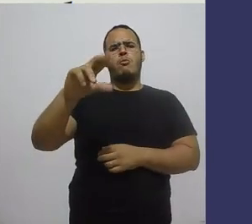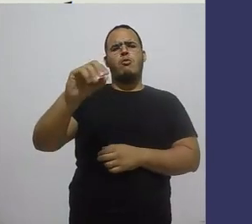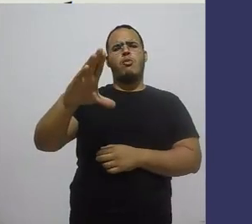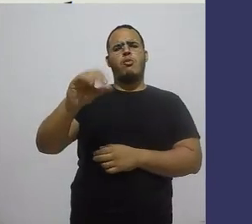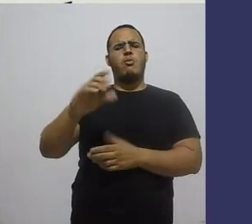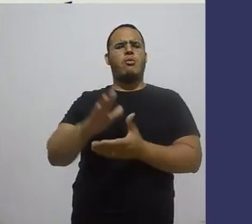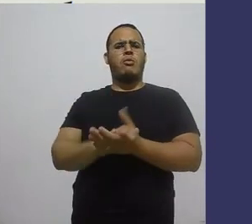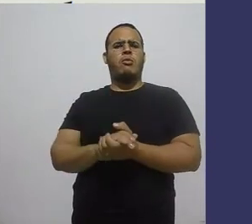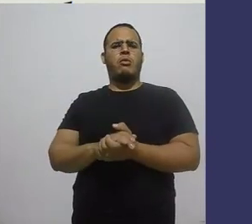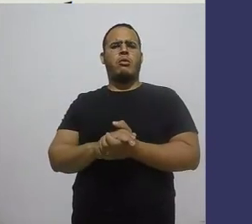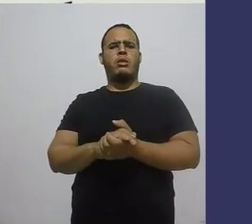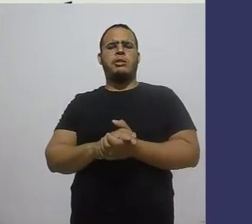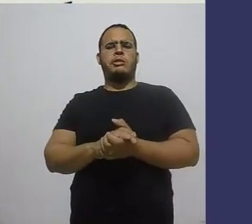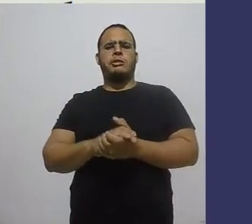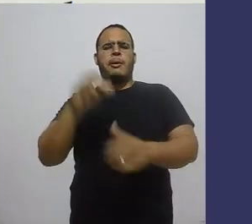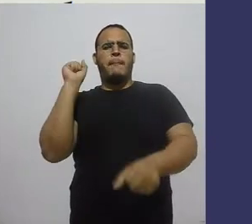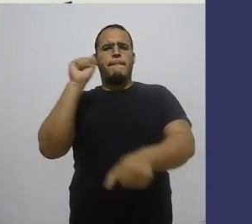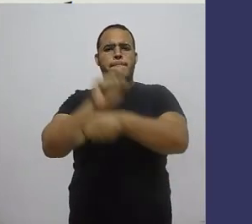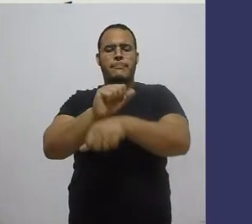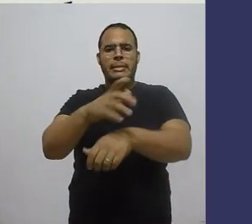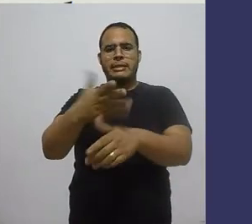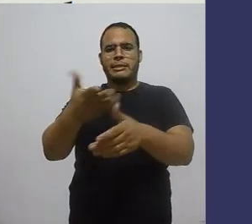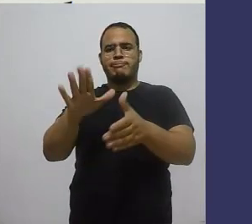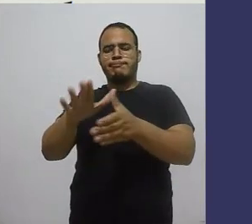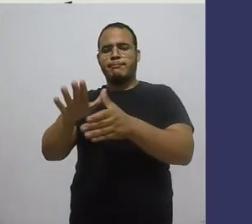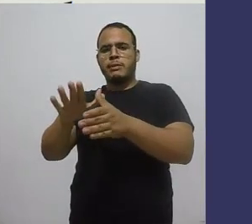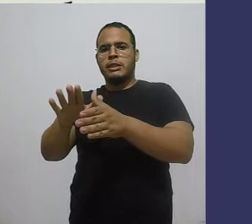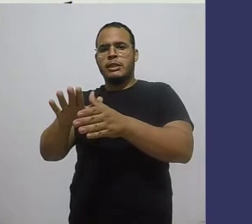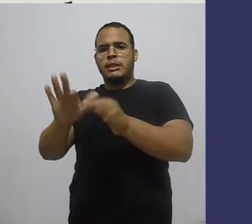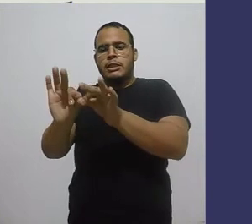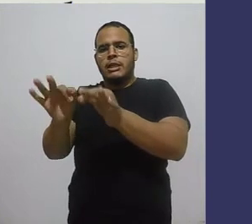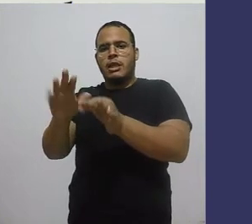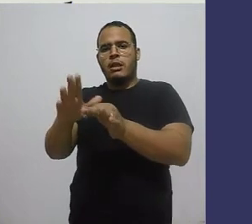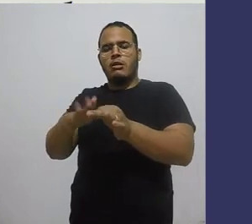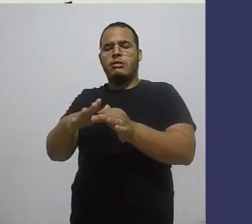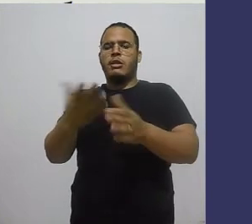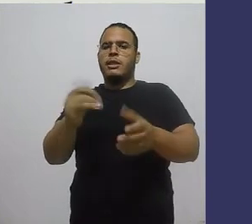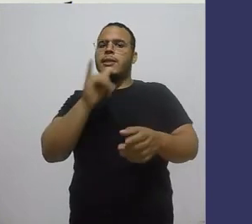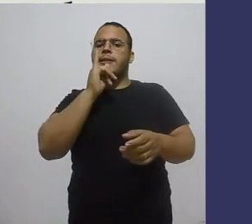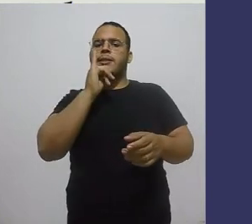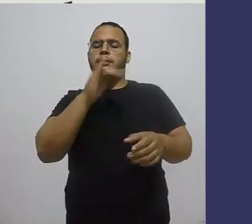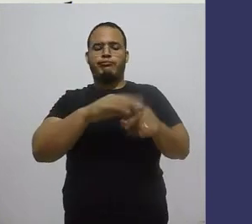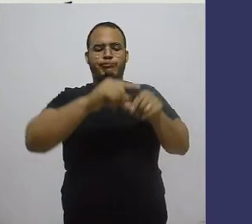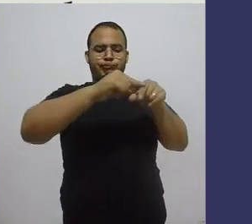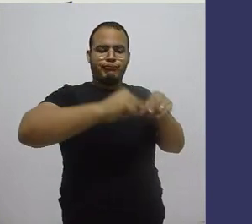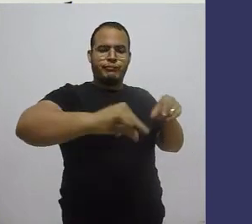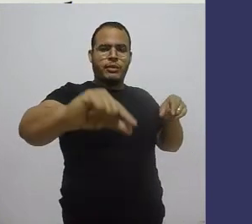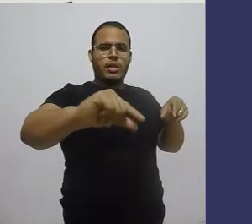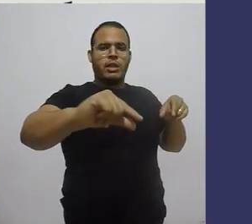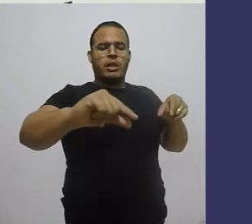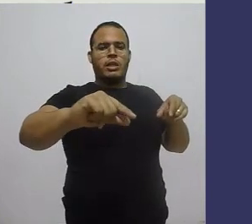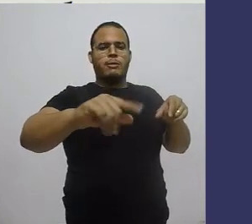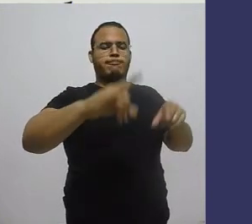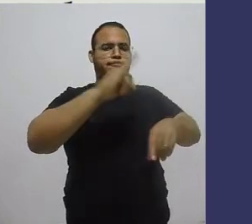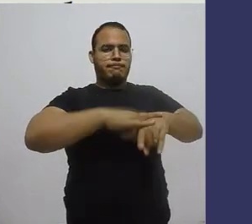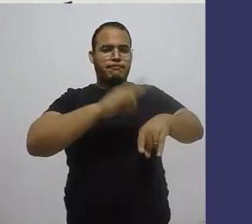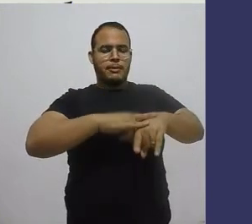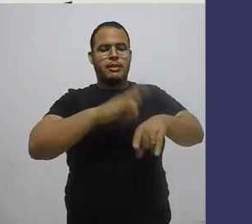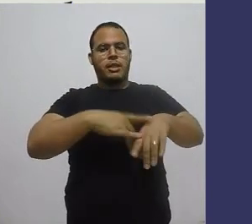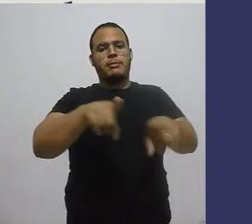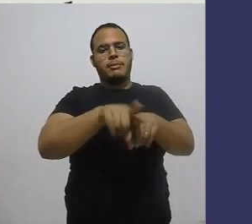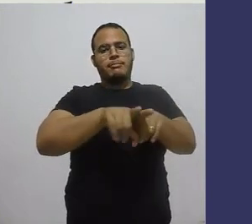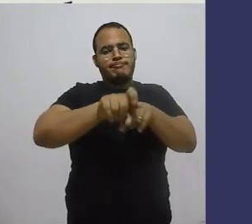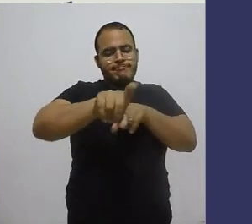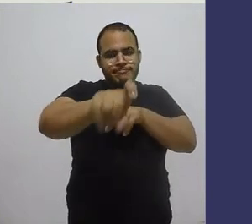neutraliza a uretra, certo? Quando tem aí a passagem da urina, certo? Porque a uretra a gente já viu, né? Passa tanto a urina quanto